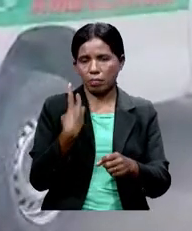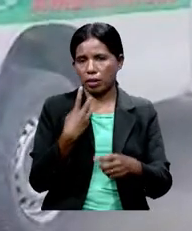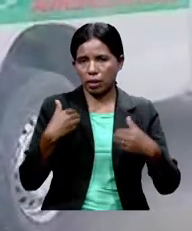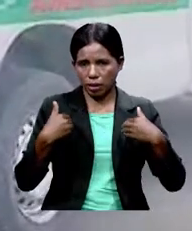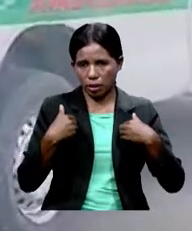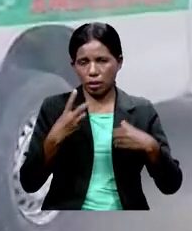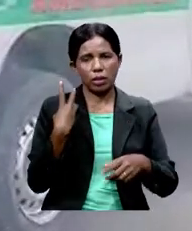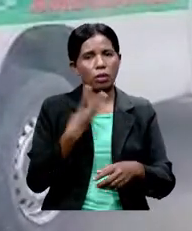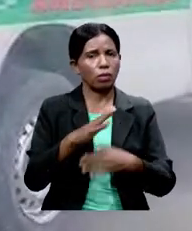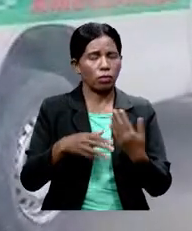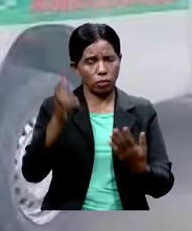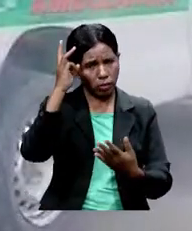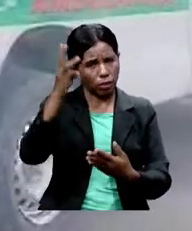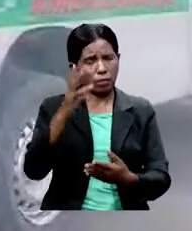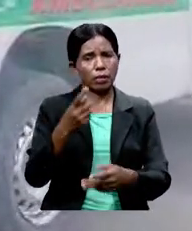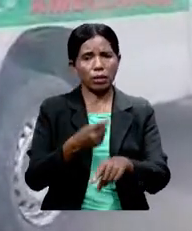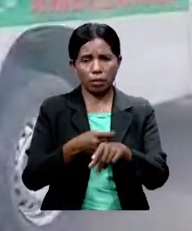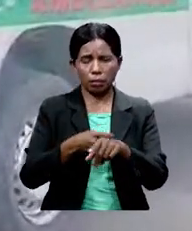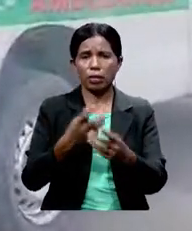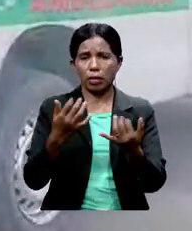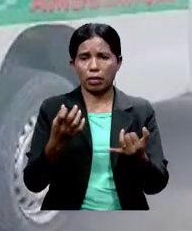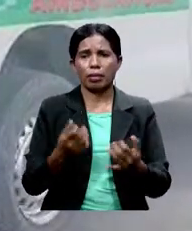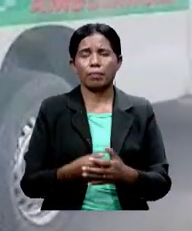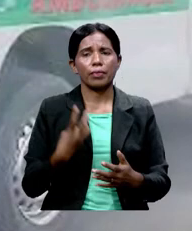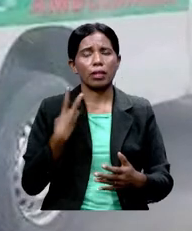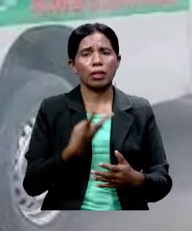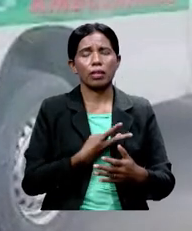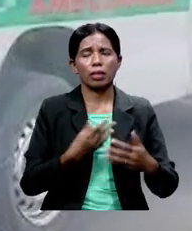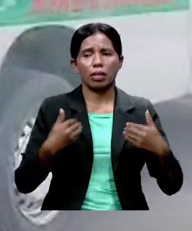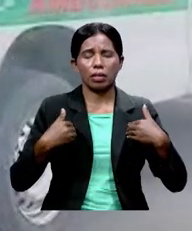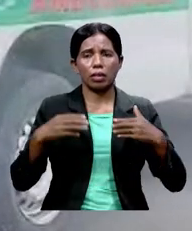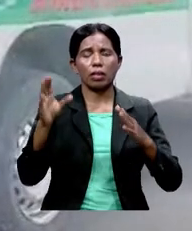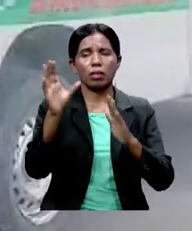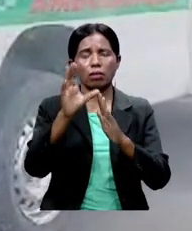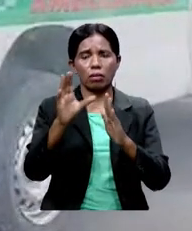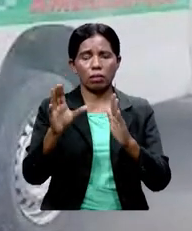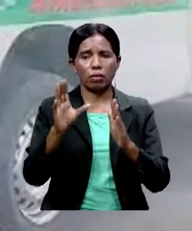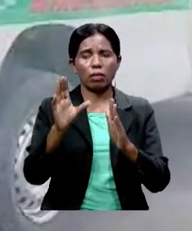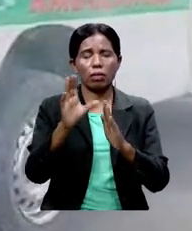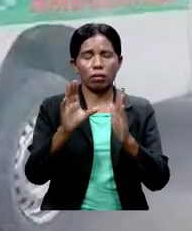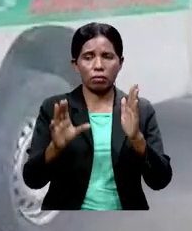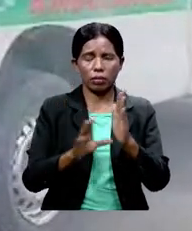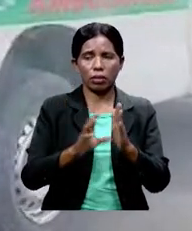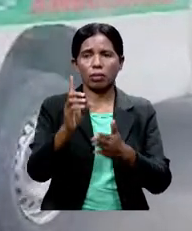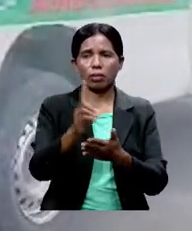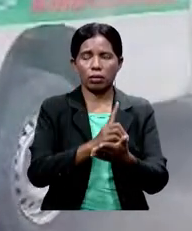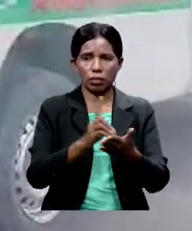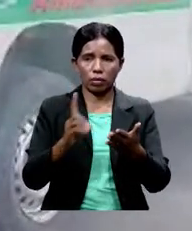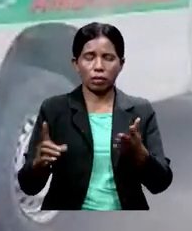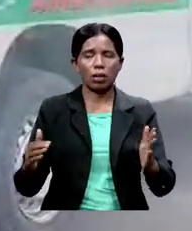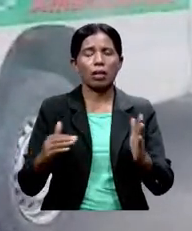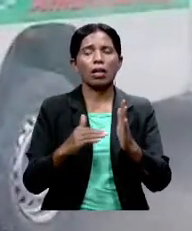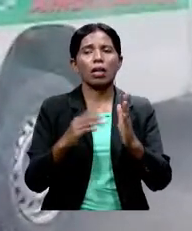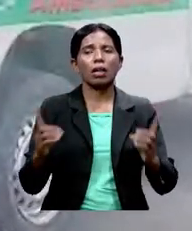situação ne katak ita iha convenção eliminação discriminação hasoro